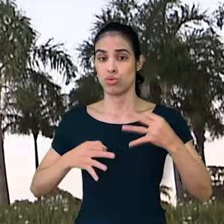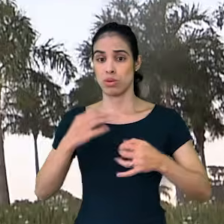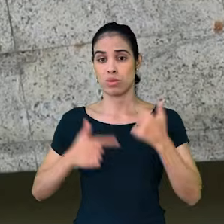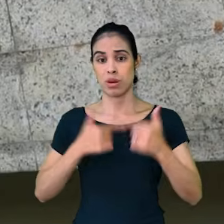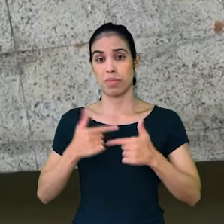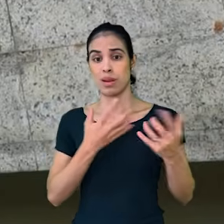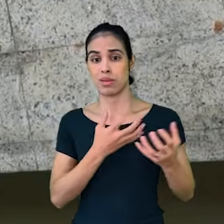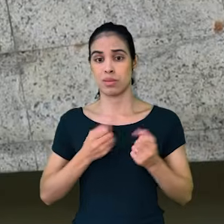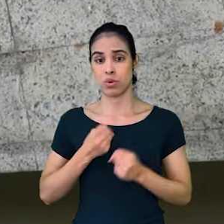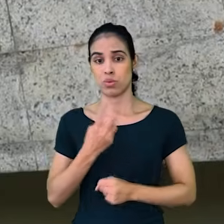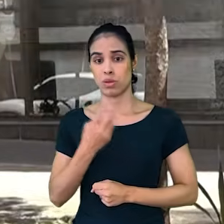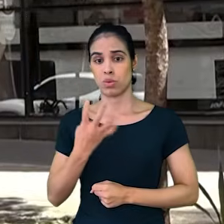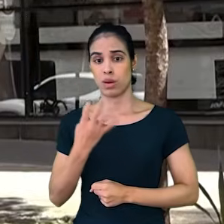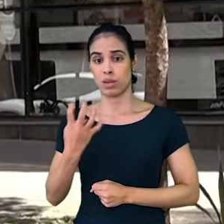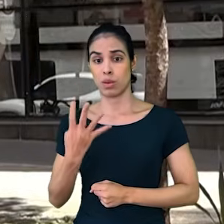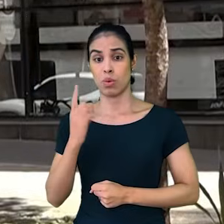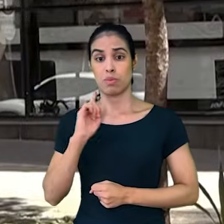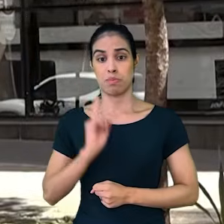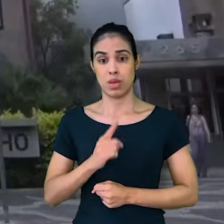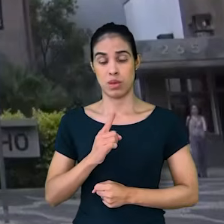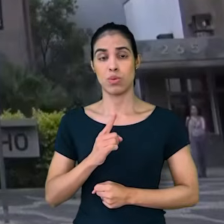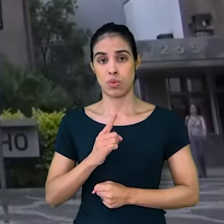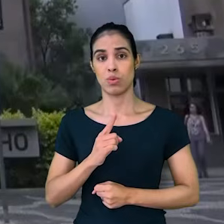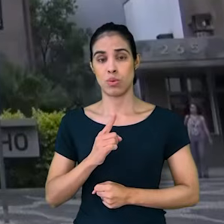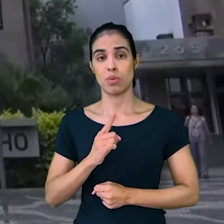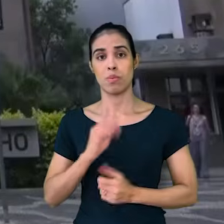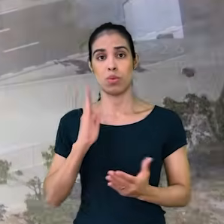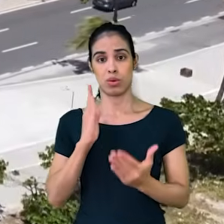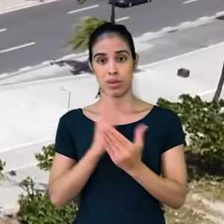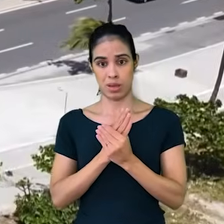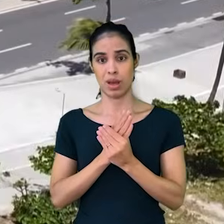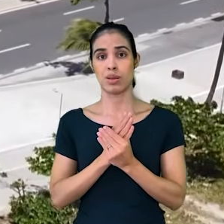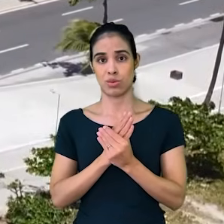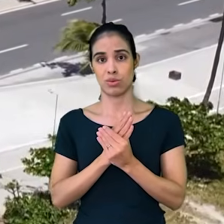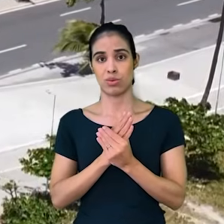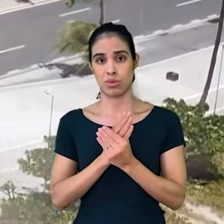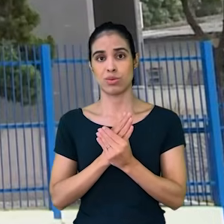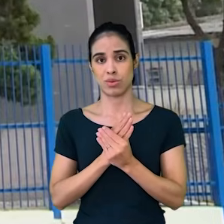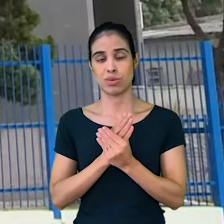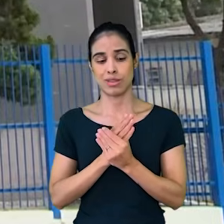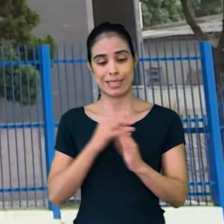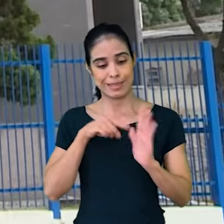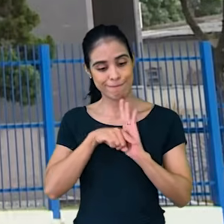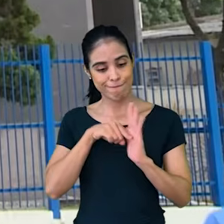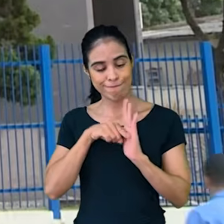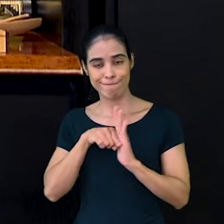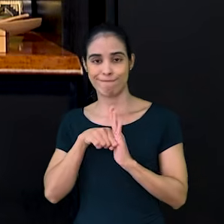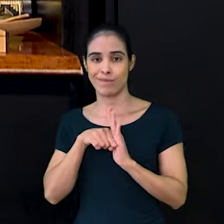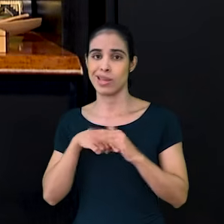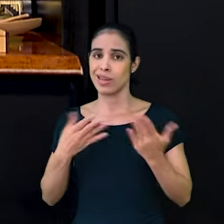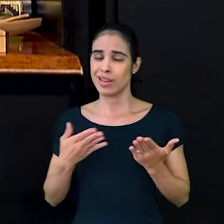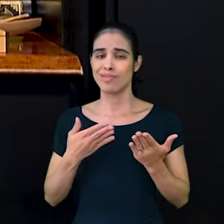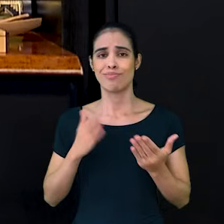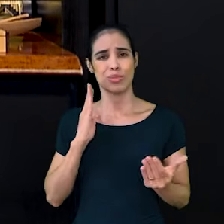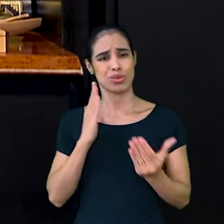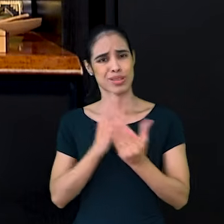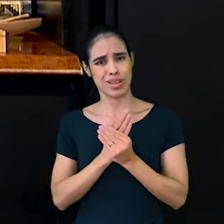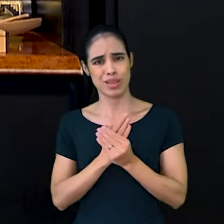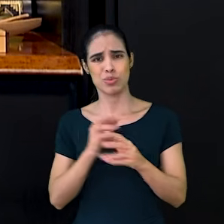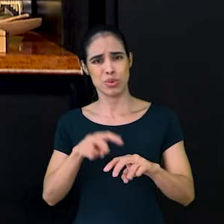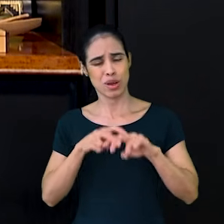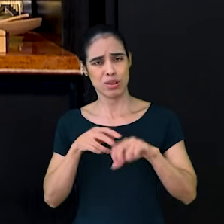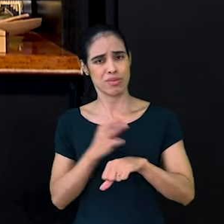do Trabalho recebeu 244 mil processos nas 3 instâncias relacionados ao tema. É uma pena